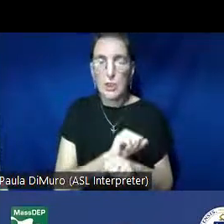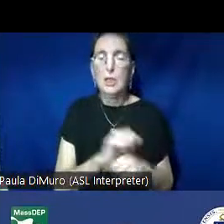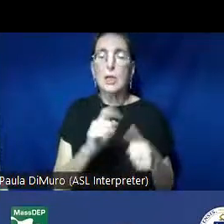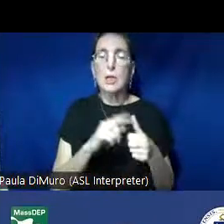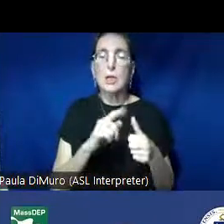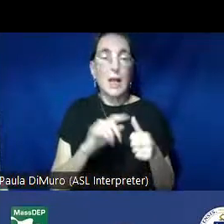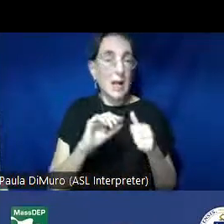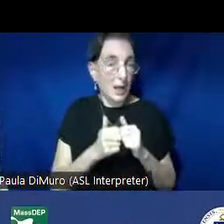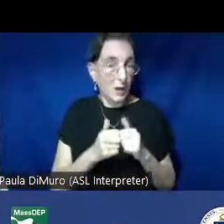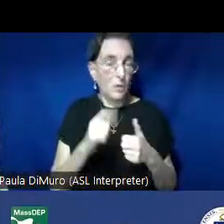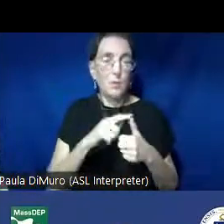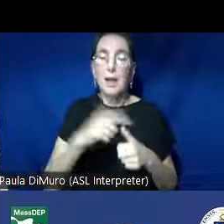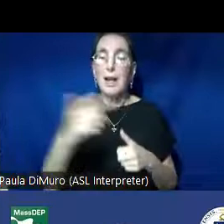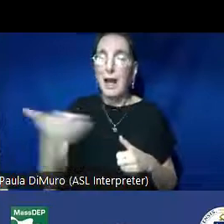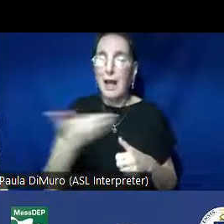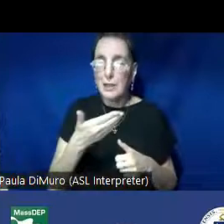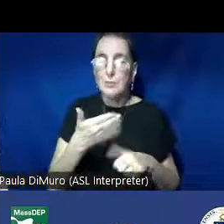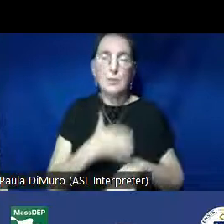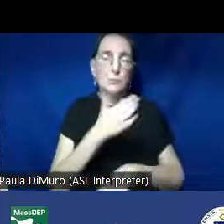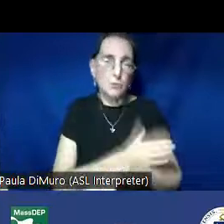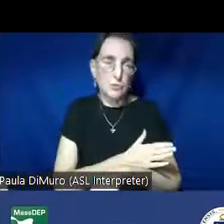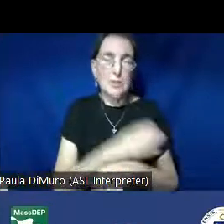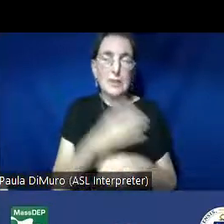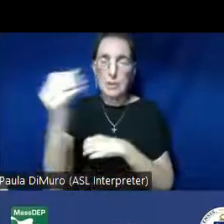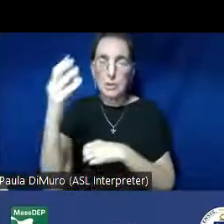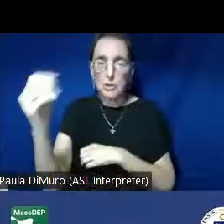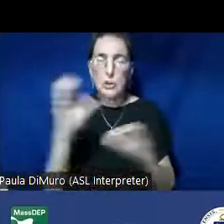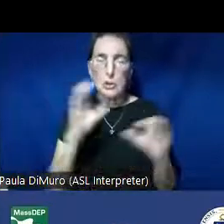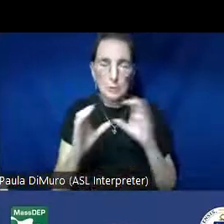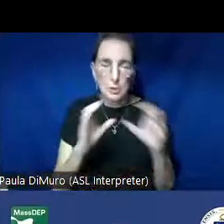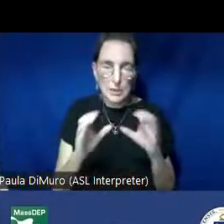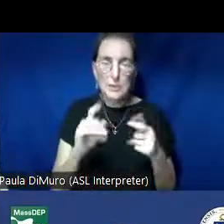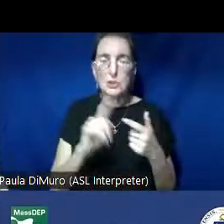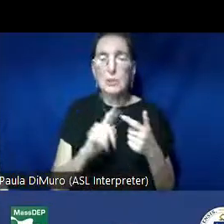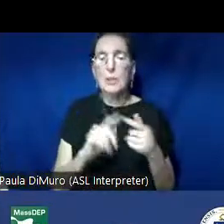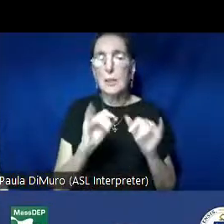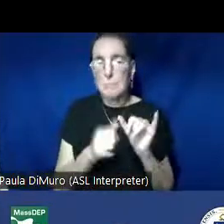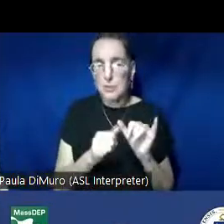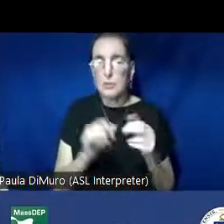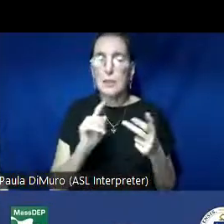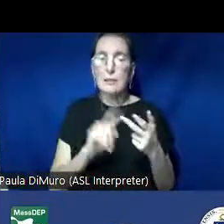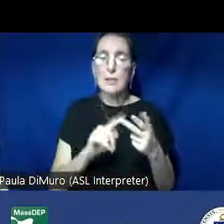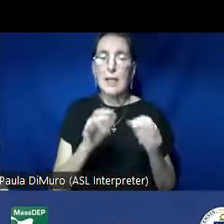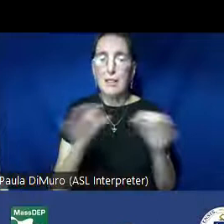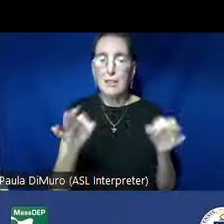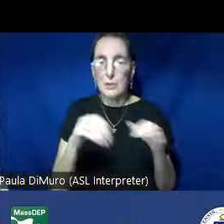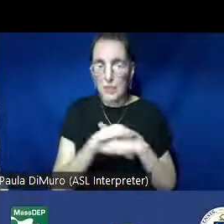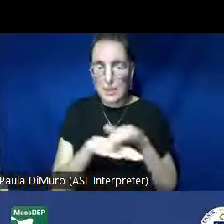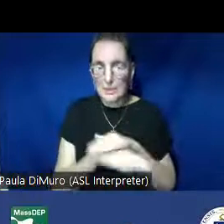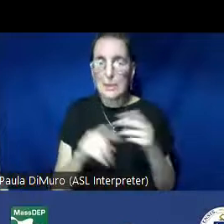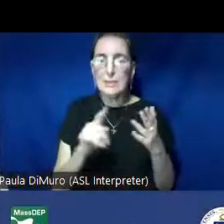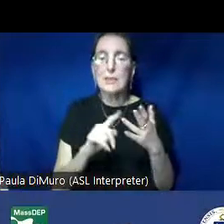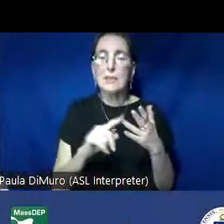e te inclui, contrata comunicação externa, acesso à